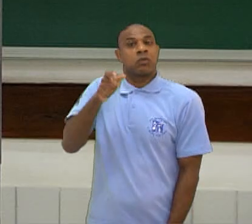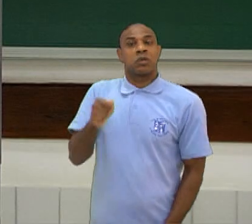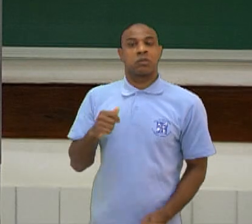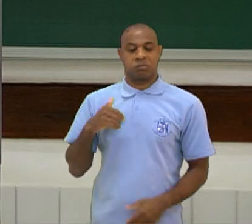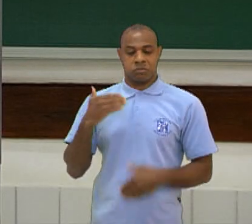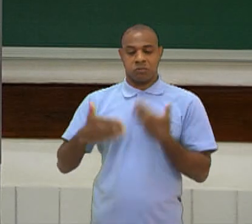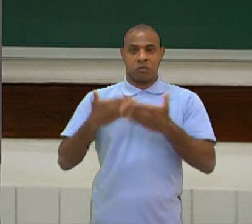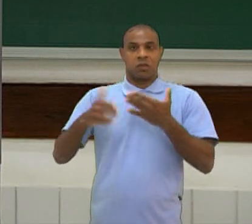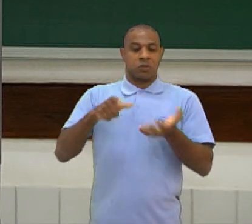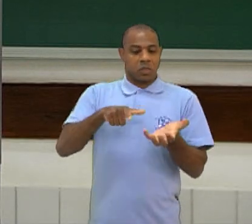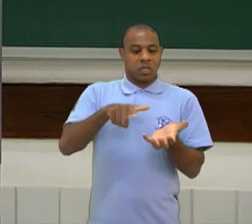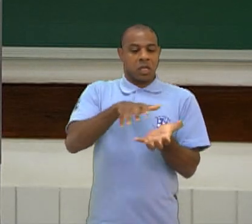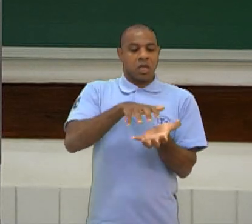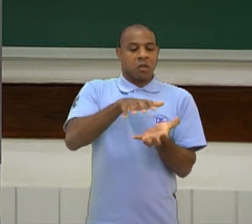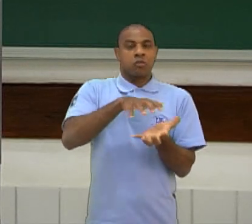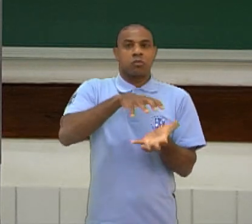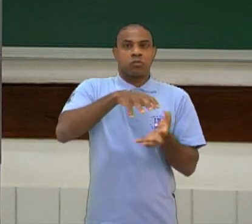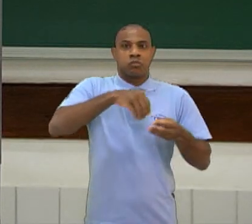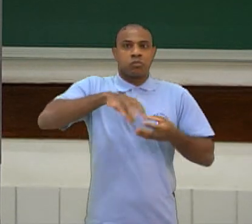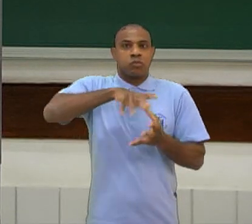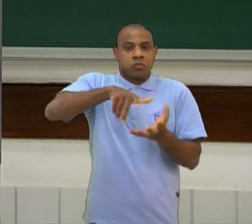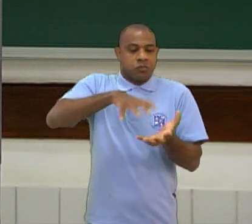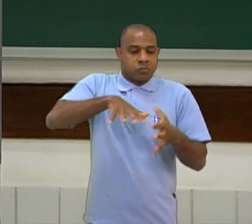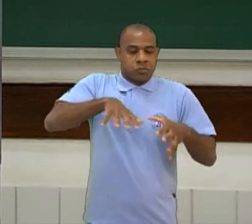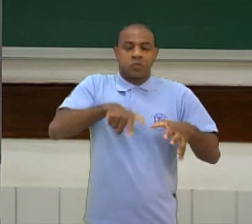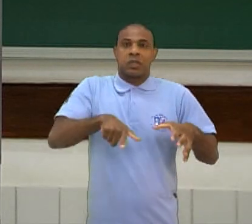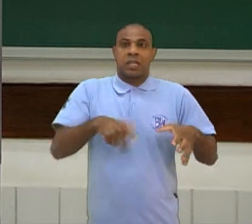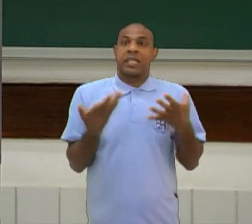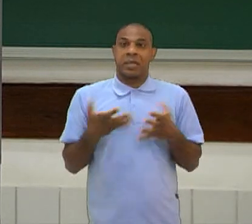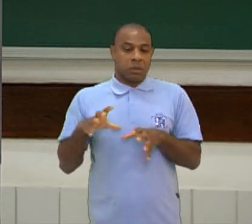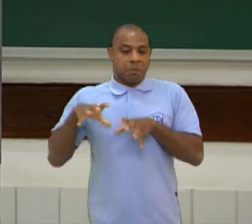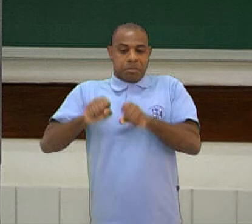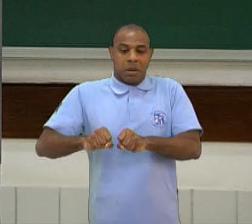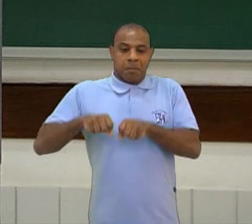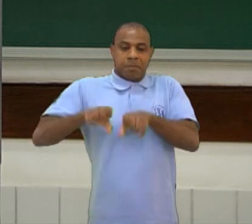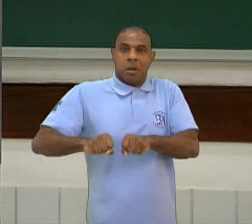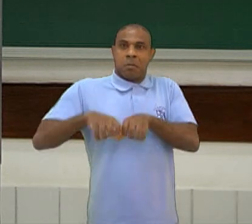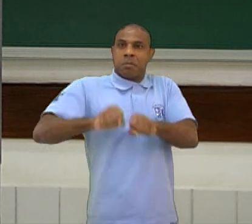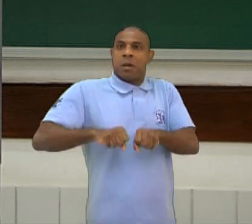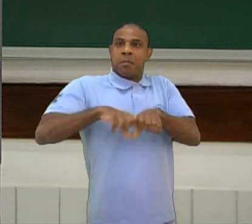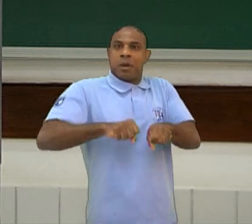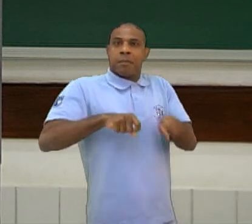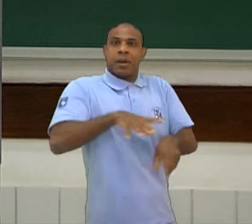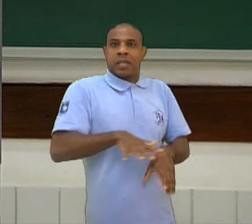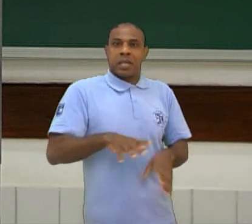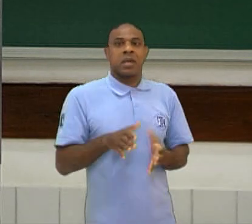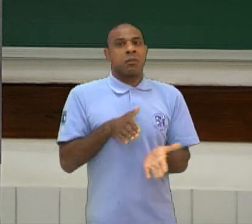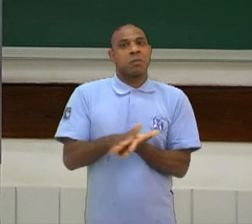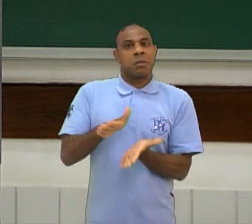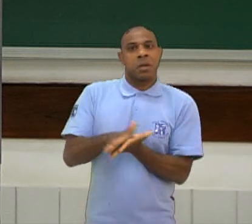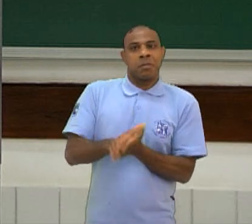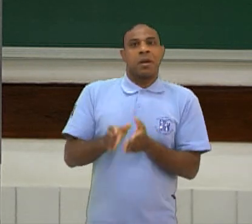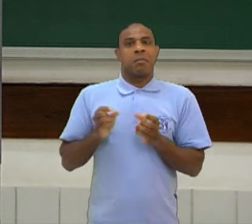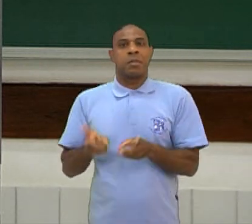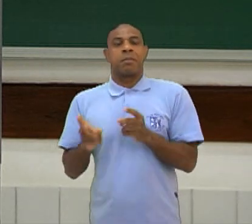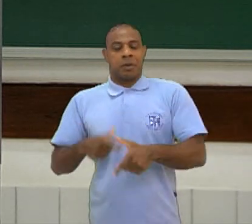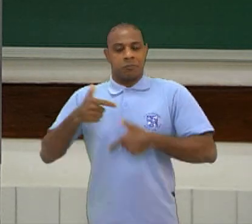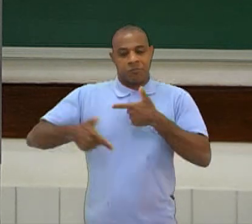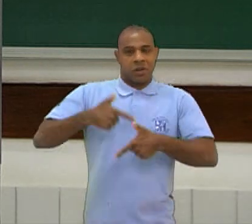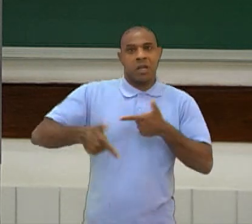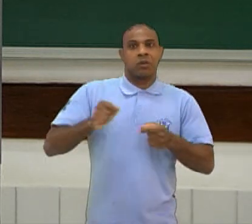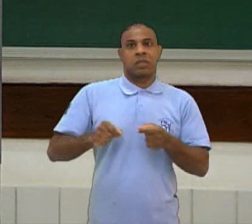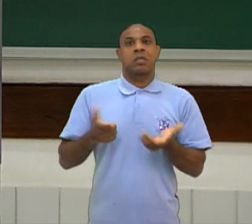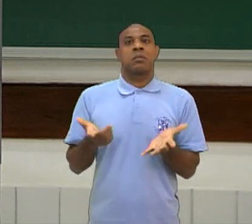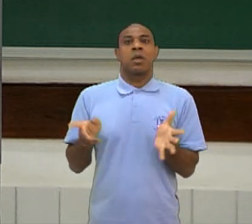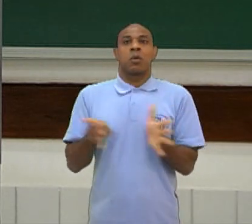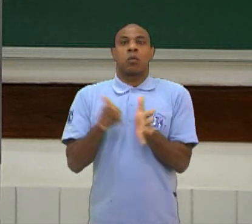desenvolvimento da terra, ela está interessada em manter a sua dominação e predar, consumir, fazer com que o Estado trabalhe só para